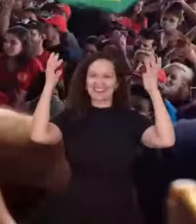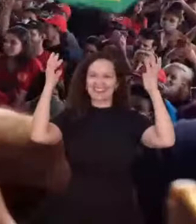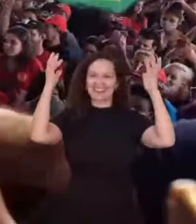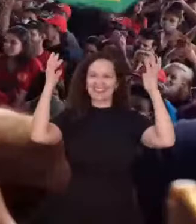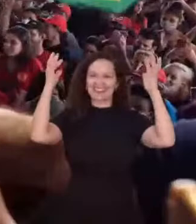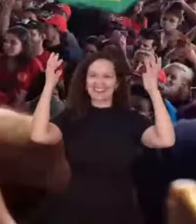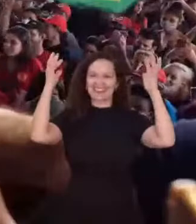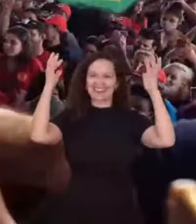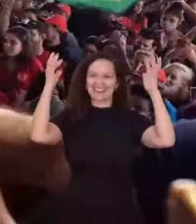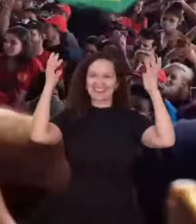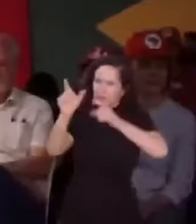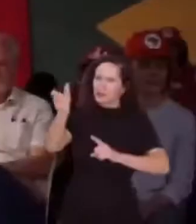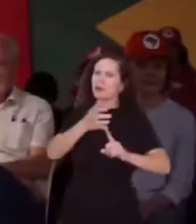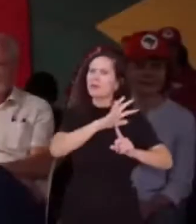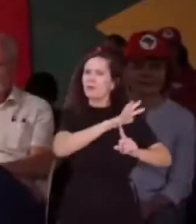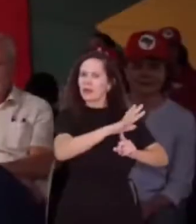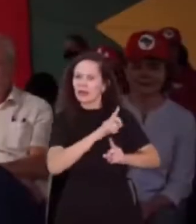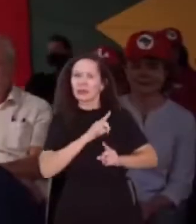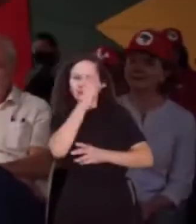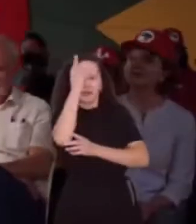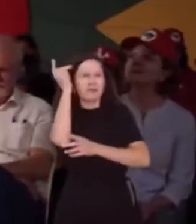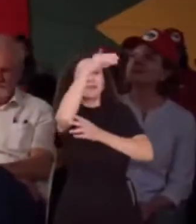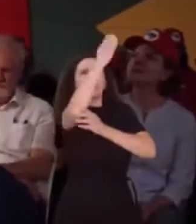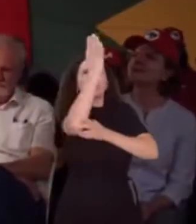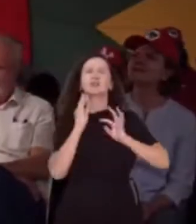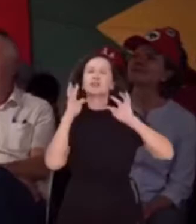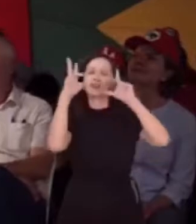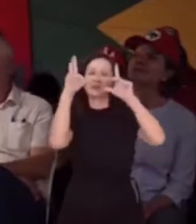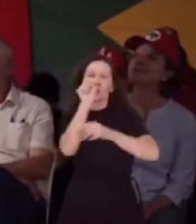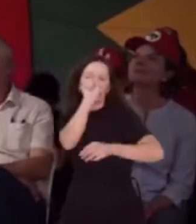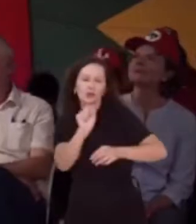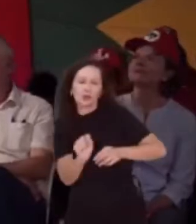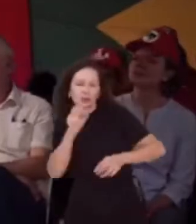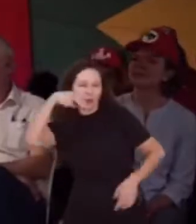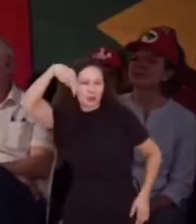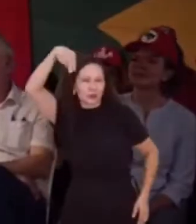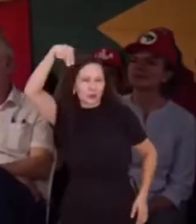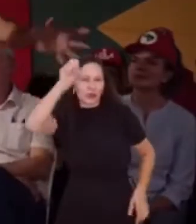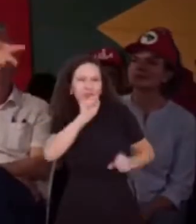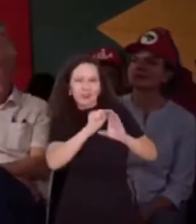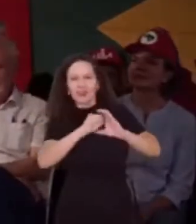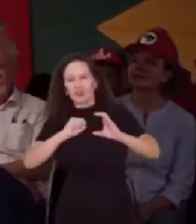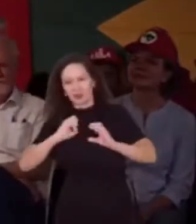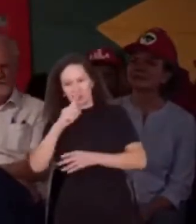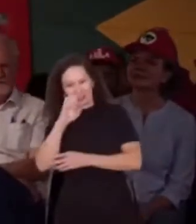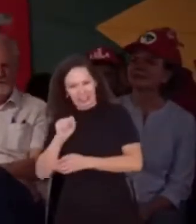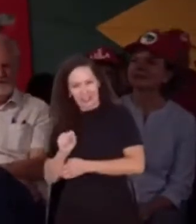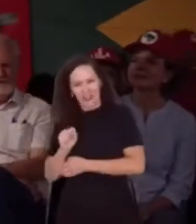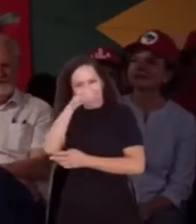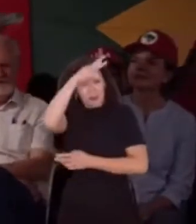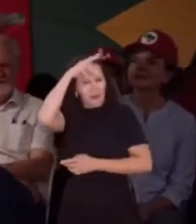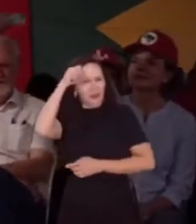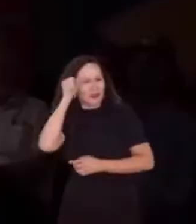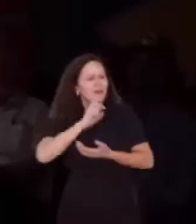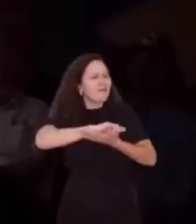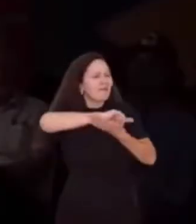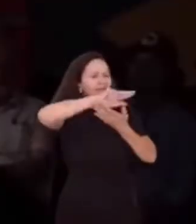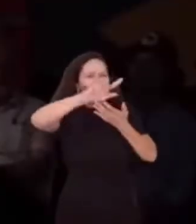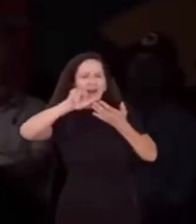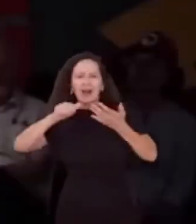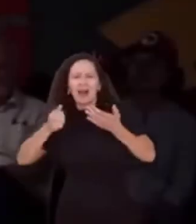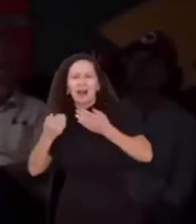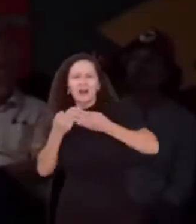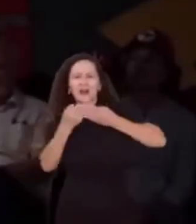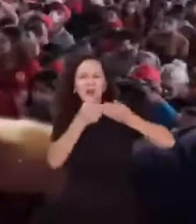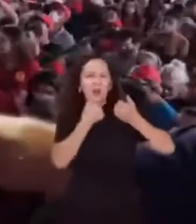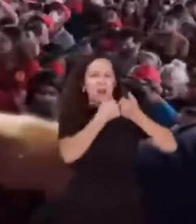Temos gente do Brasil inteiro, do Sul, do Norte, do Sudeste, Mato Grosso, tem uma grande caravana e aqui é um pequeno